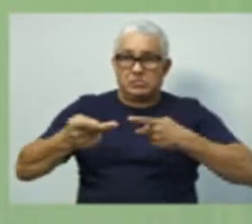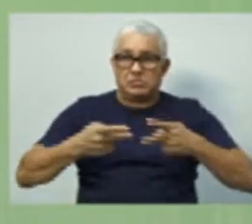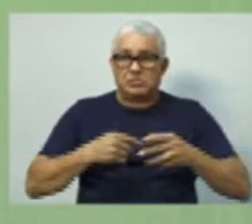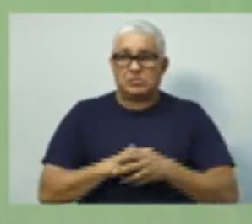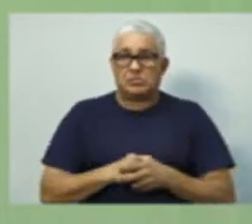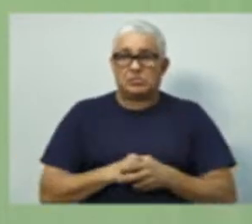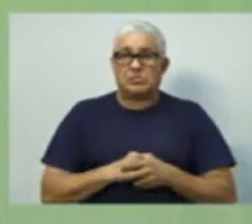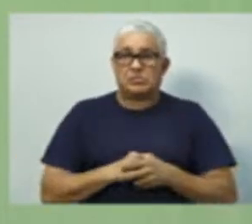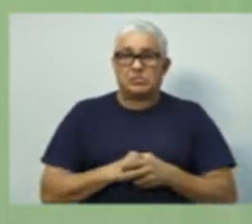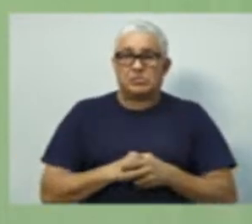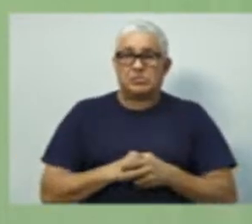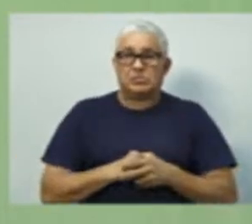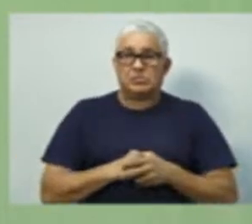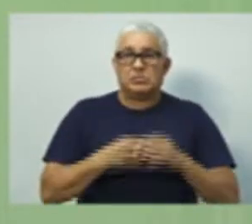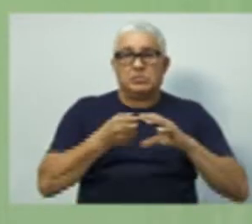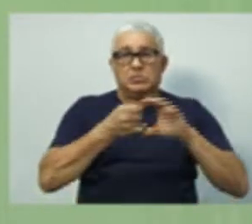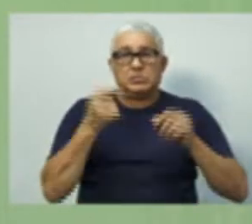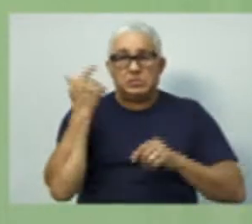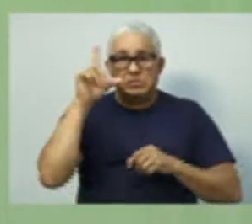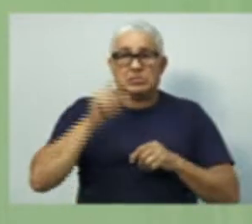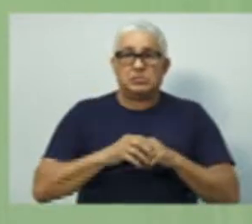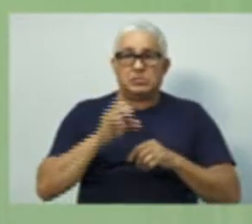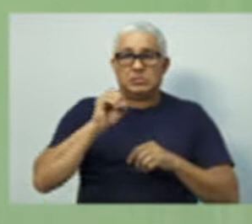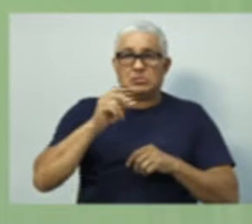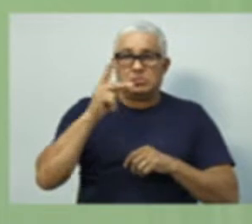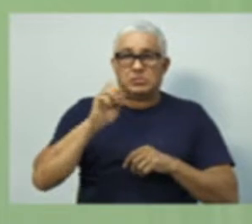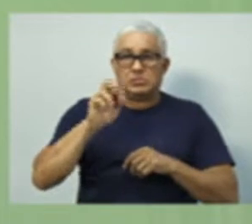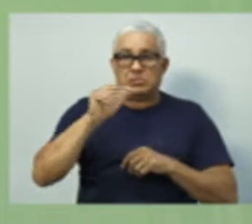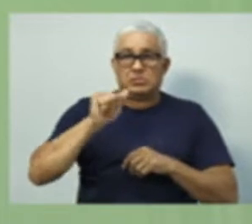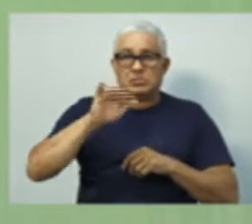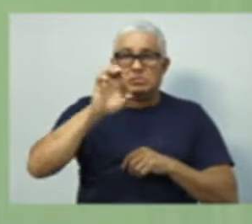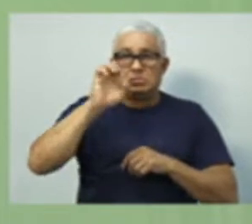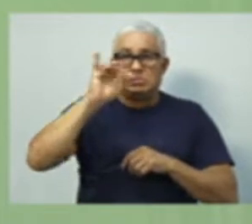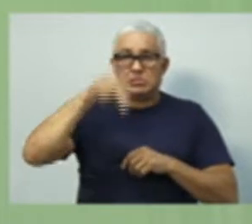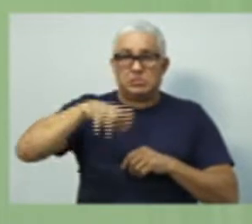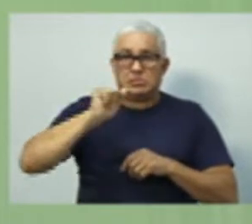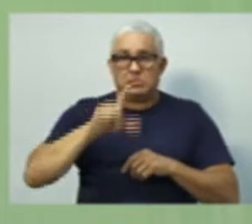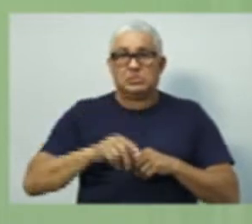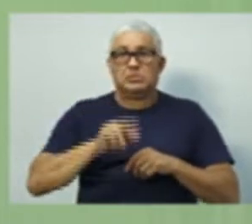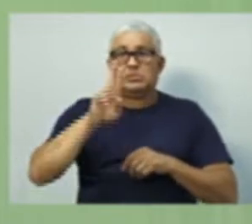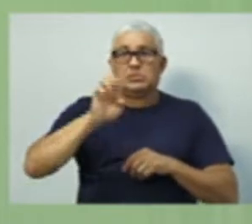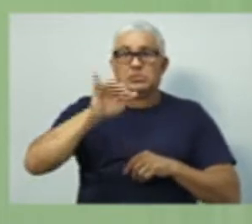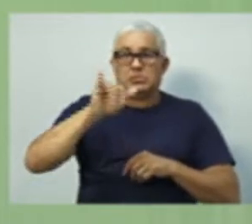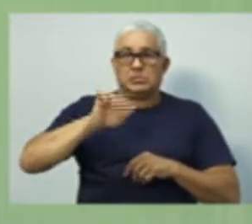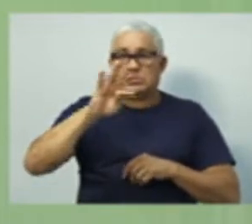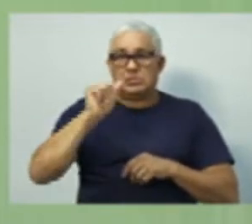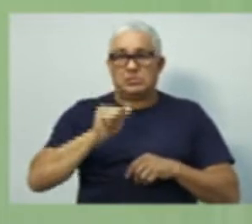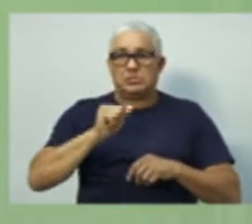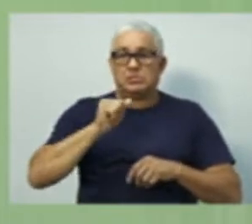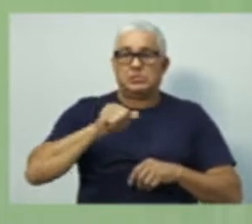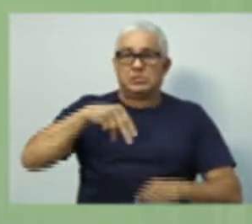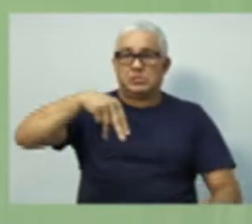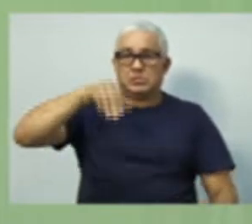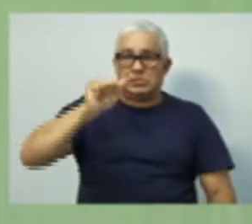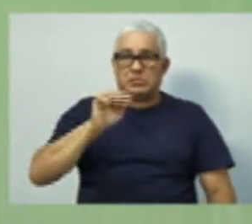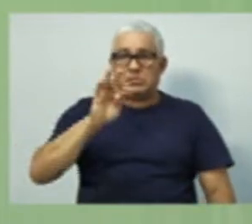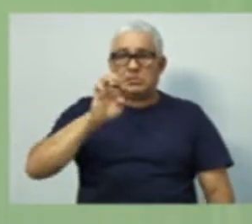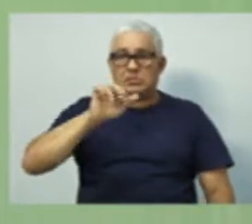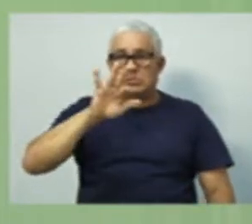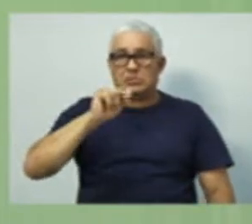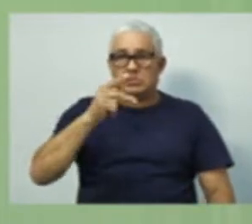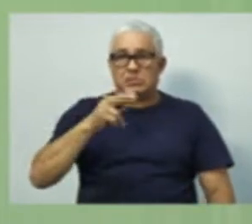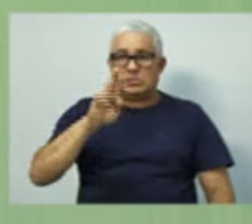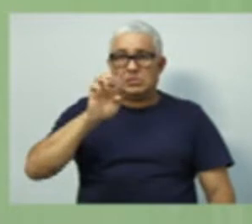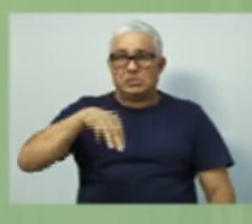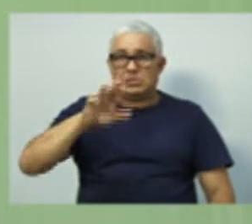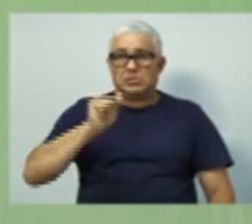serviço. Então, o orçamento de vendas é a peça básica de elaboração do orçamento, condicionando todo